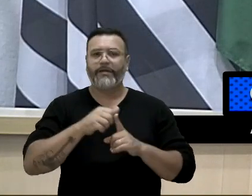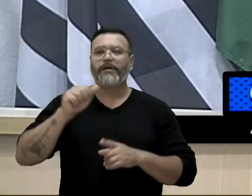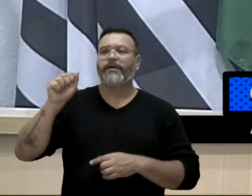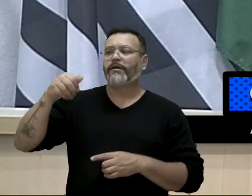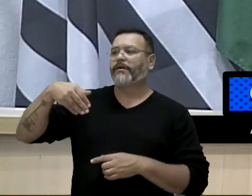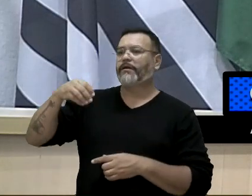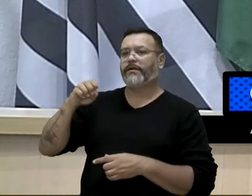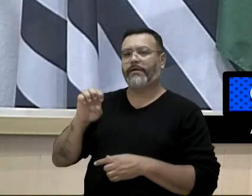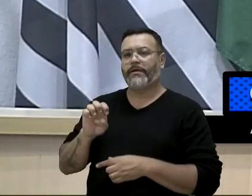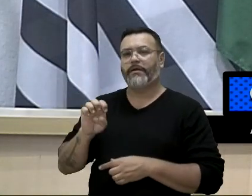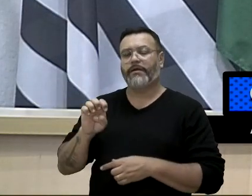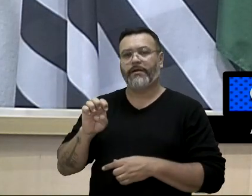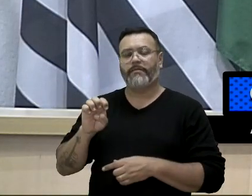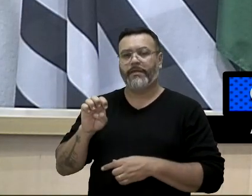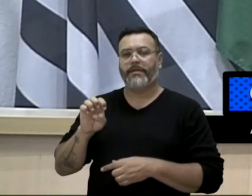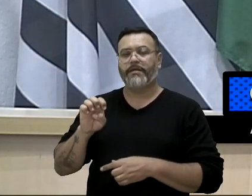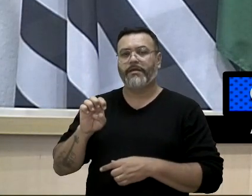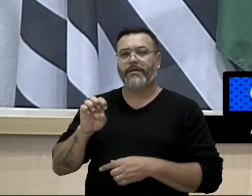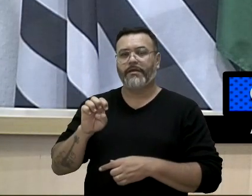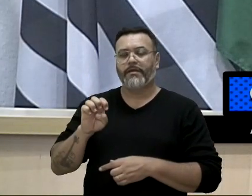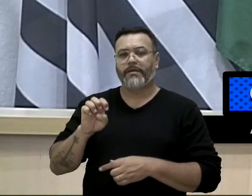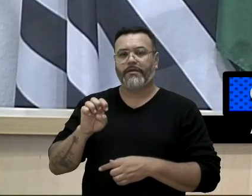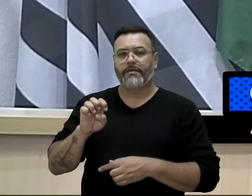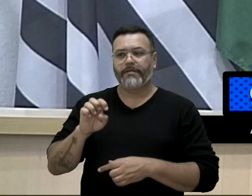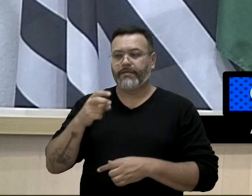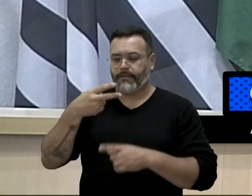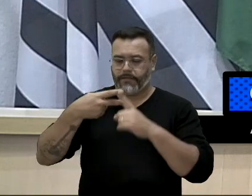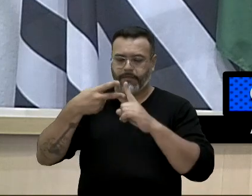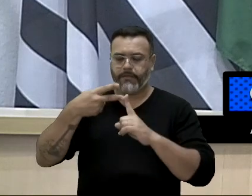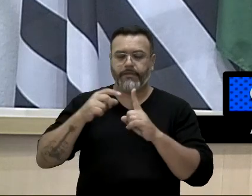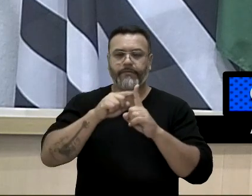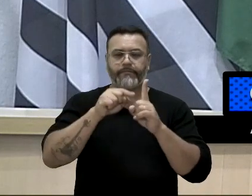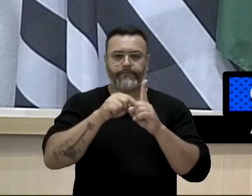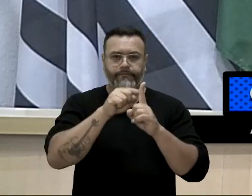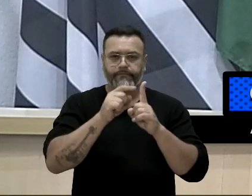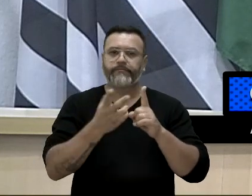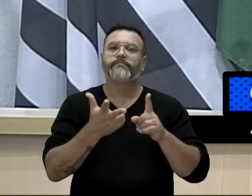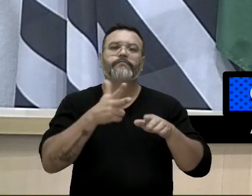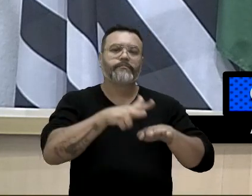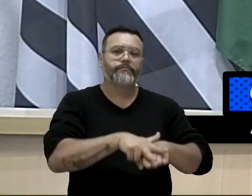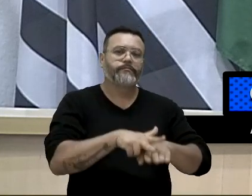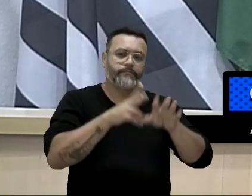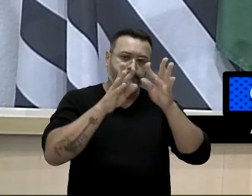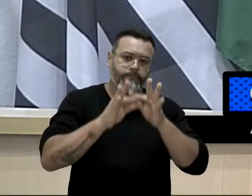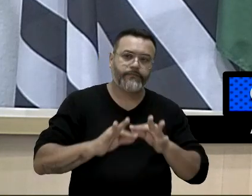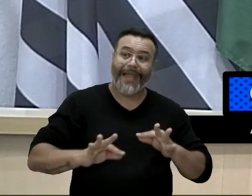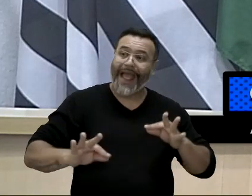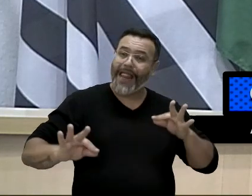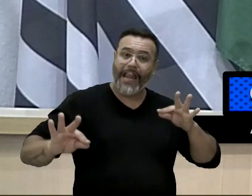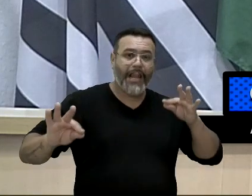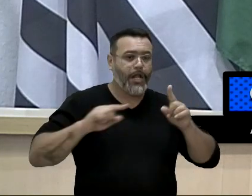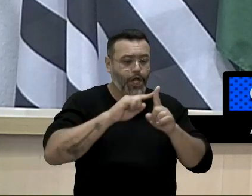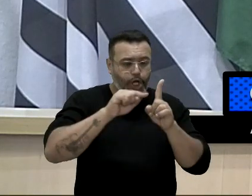que a gente teve essas duas gestantes que ficaram internadas ao longo da gestação toda,